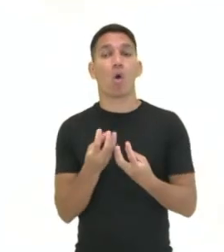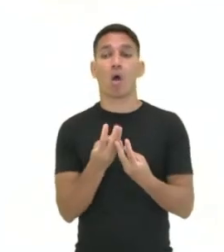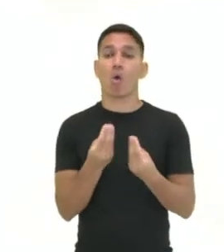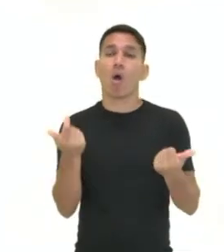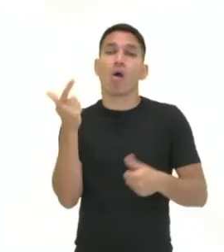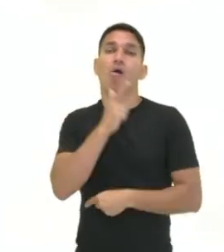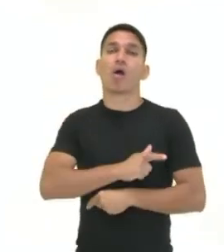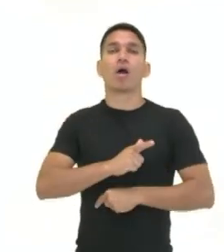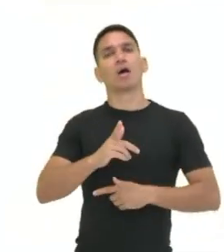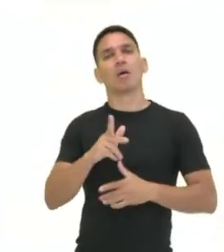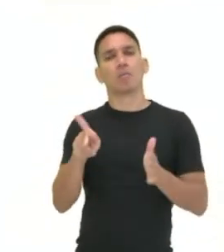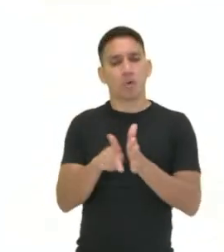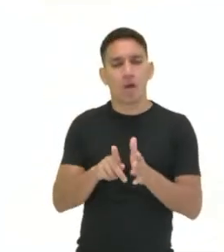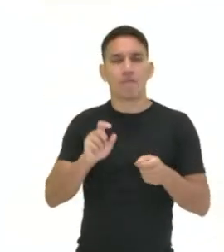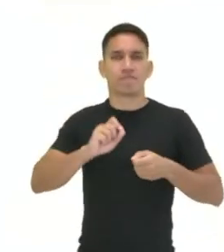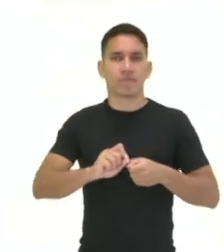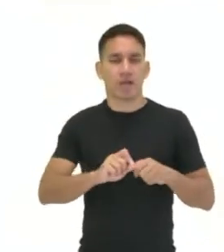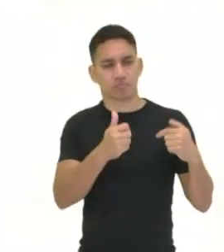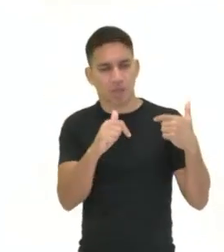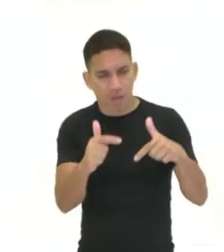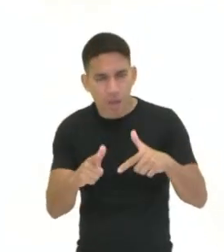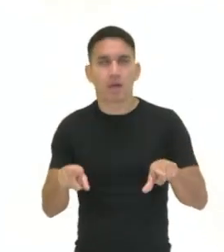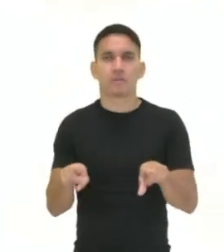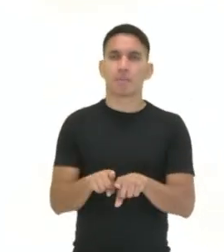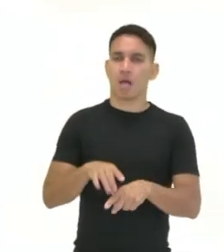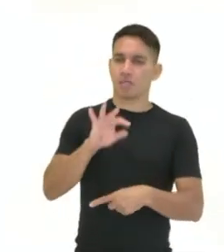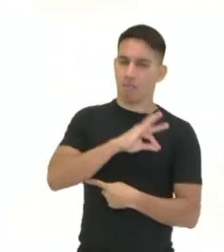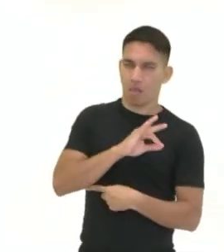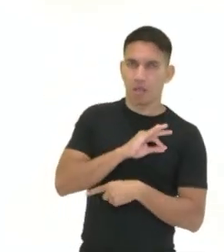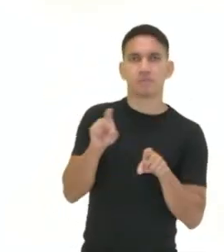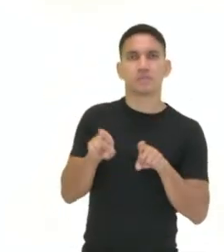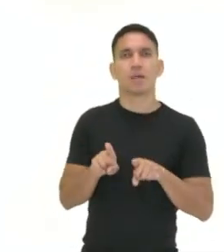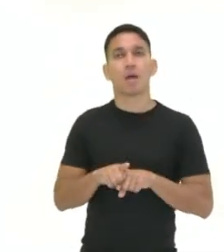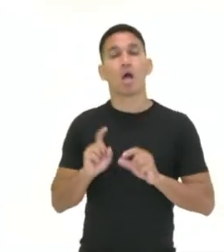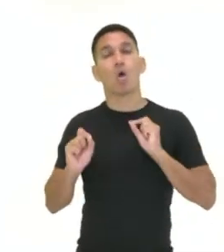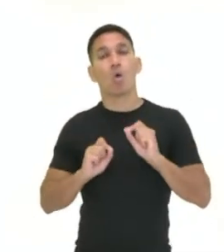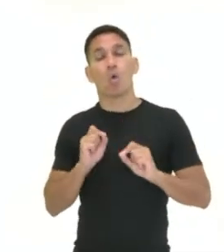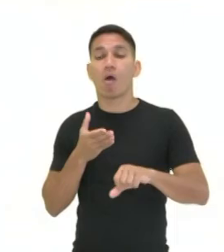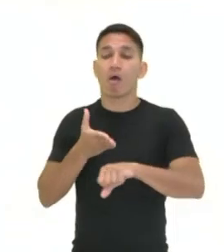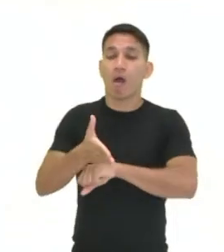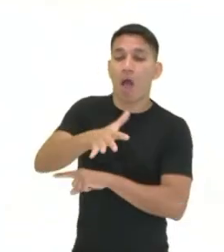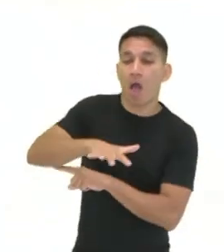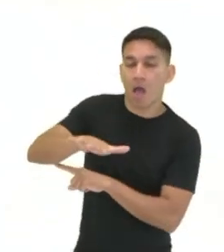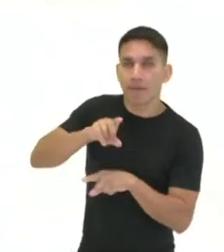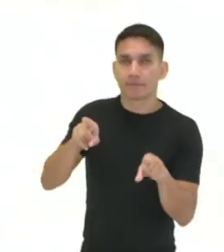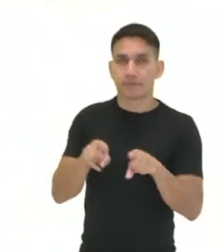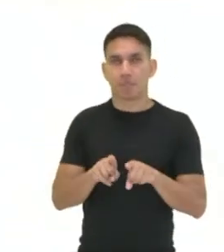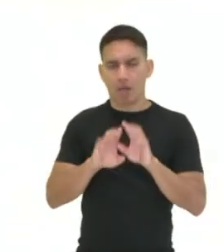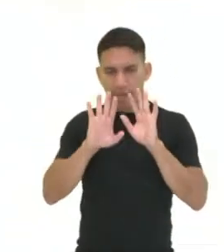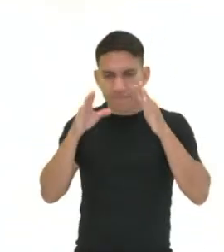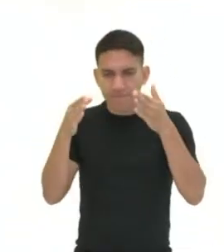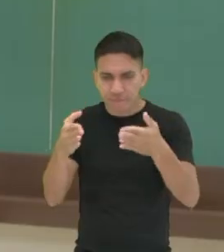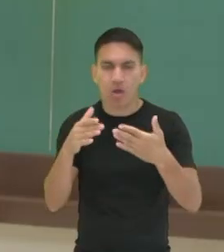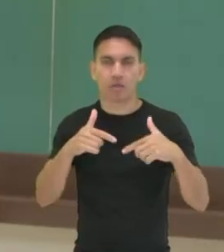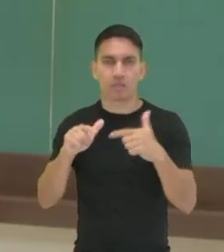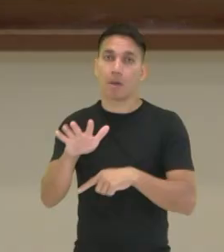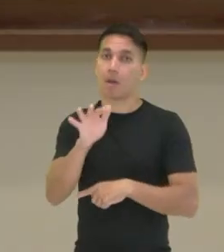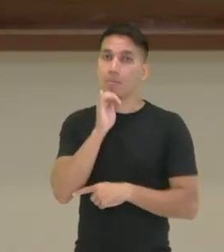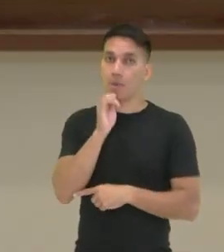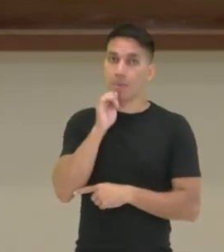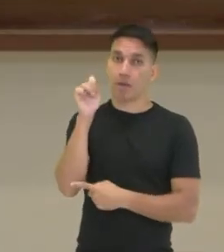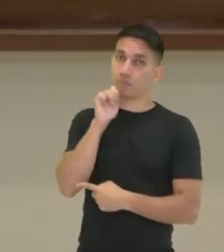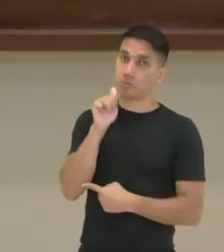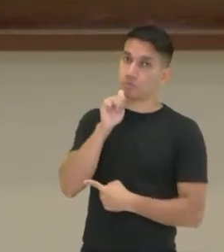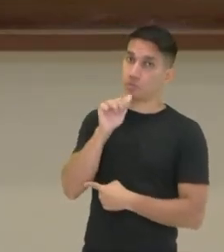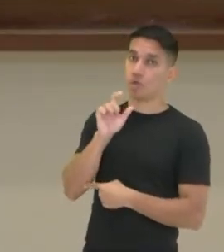qualificação dessas tarefas, nos salários, na disciplina do trabalho. Então, qualificação das tarefas, a